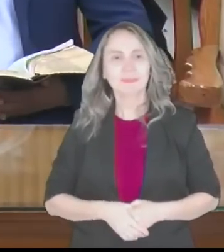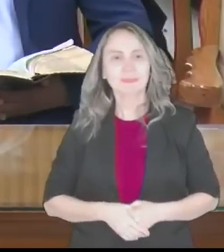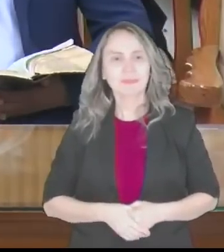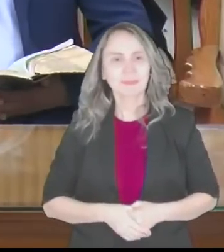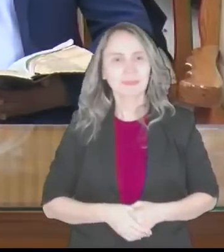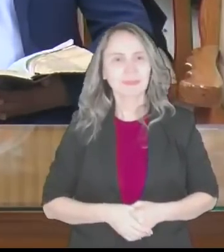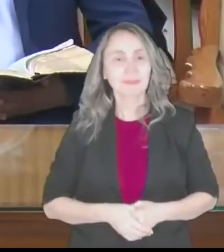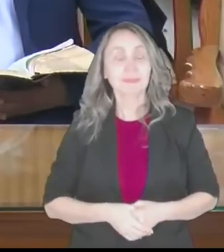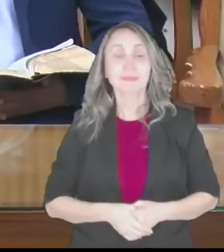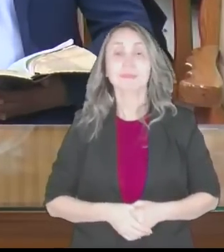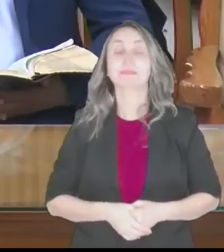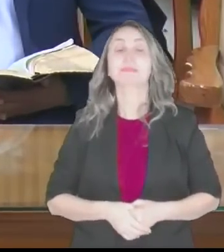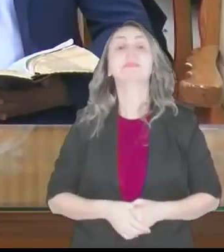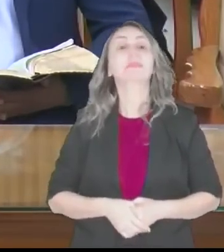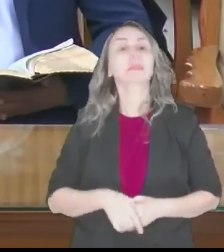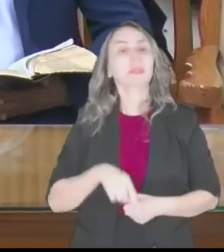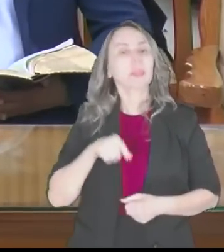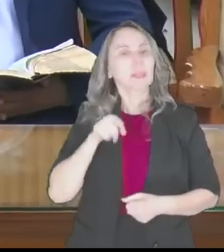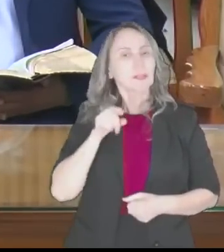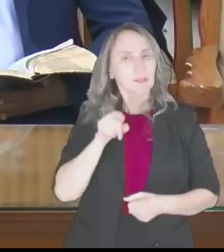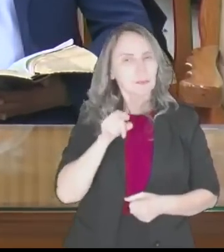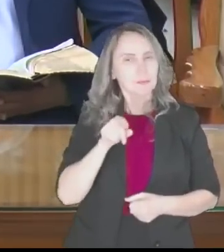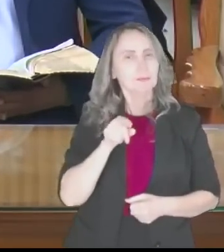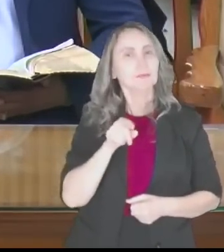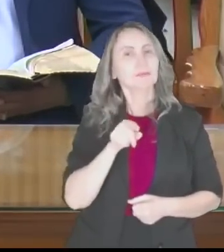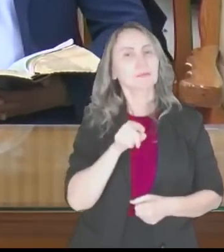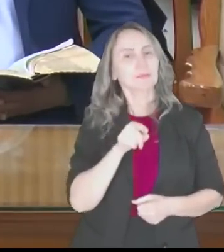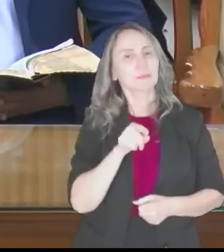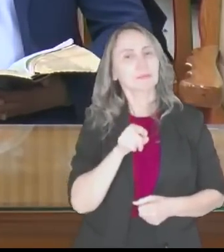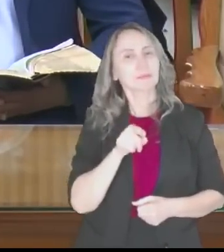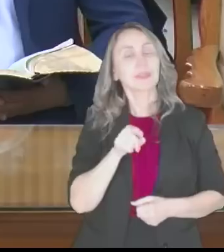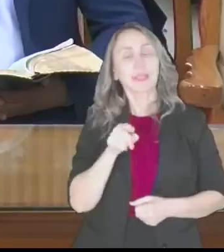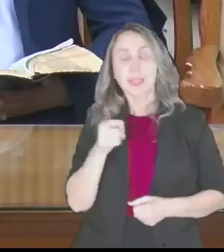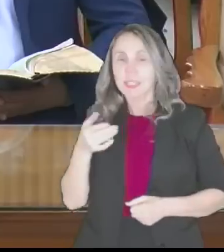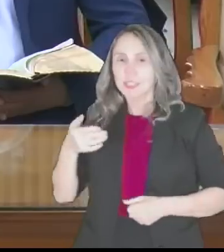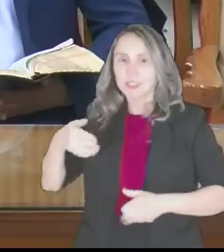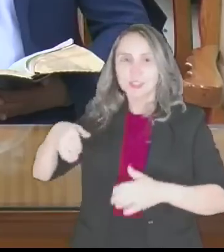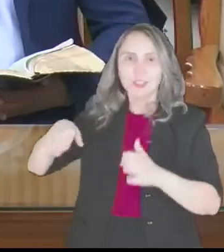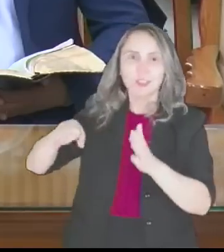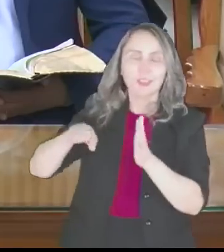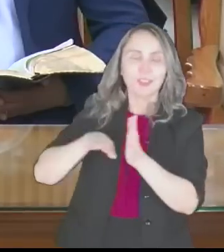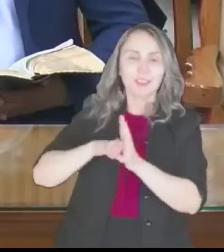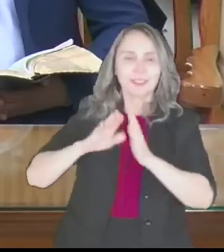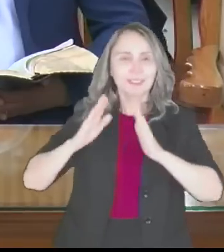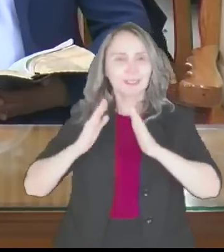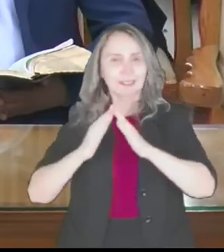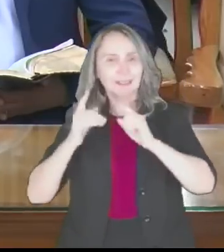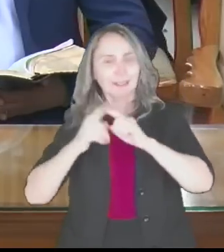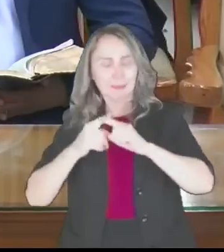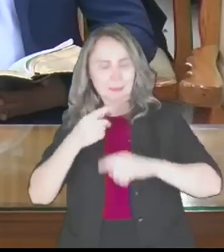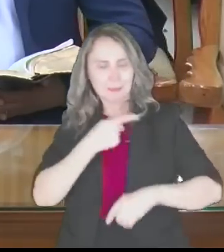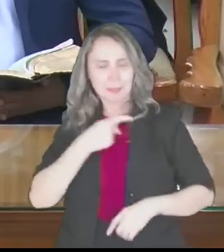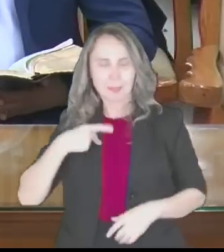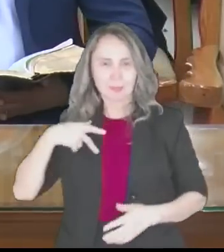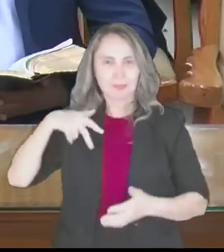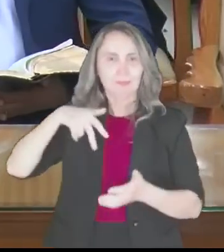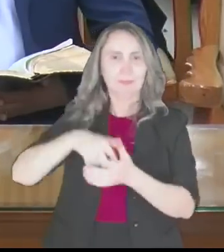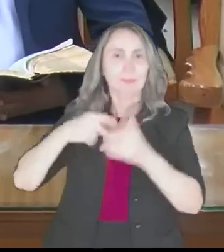Quando você chegar no púlpito, o povo vai dizer, onde foi que ele aprendeu essas coisas?